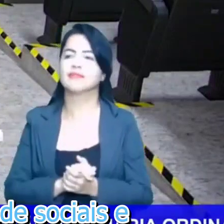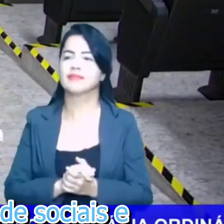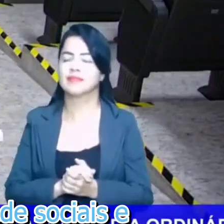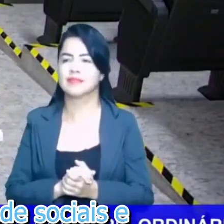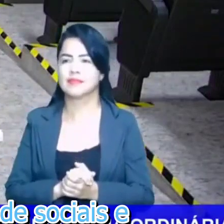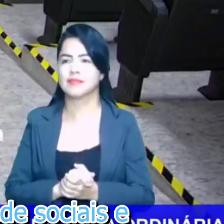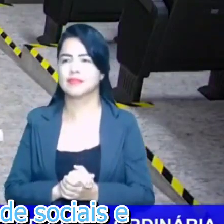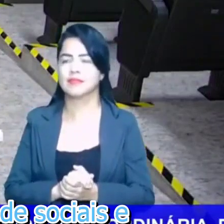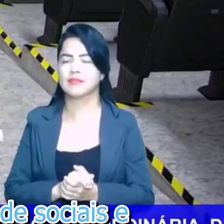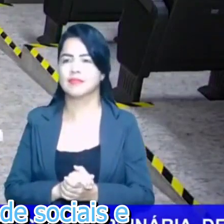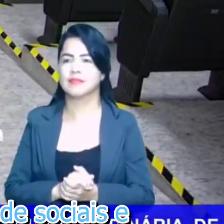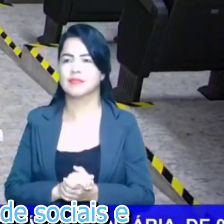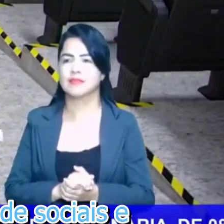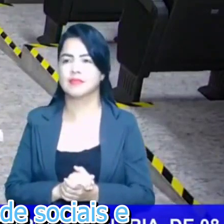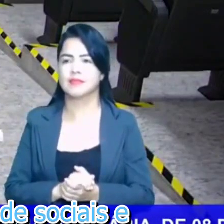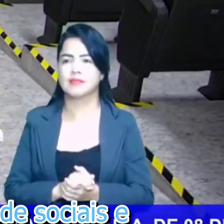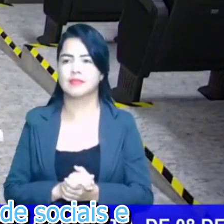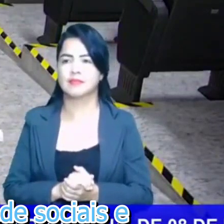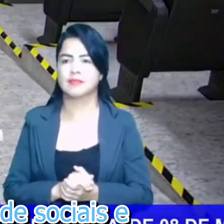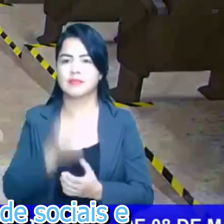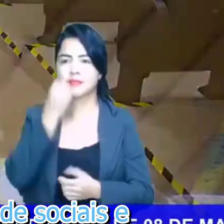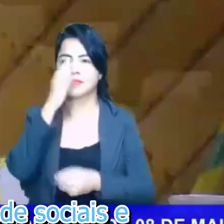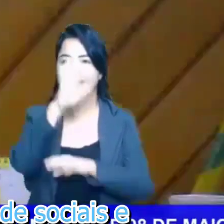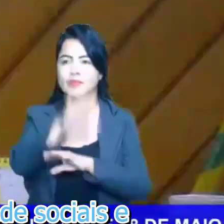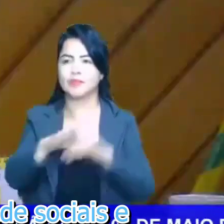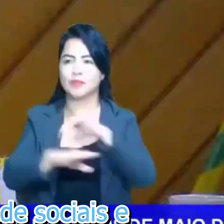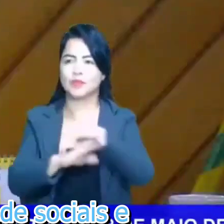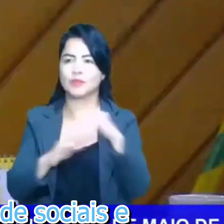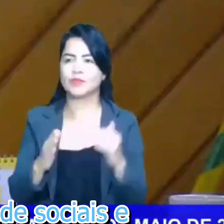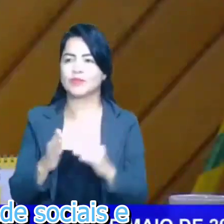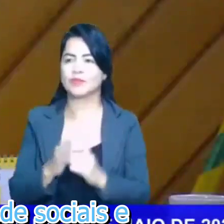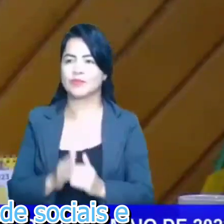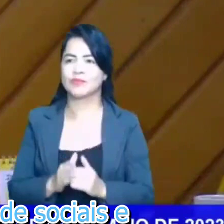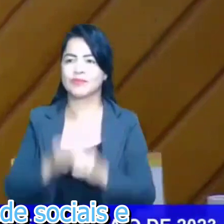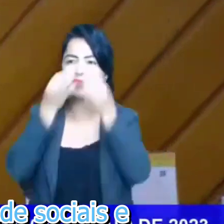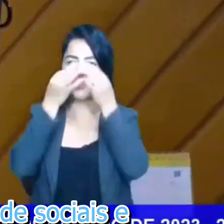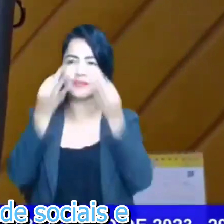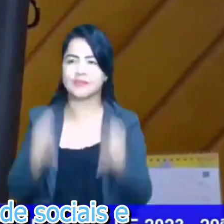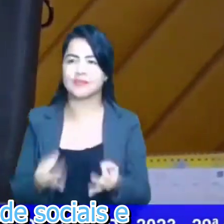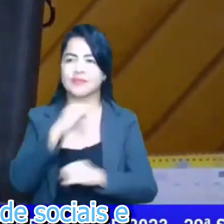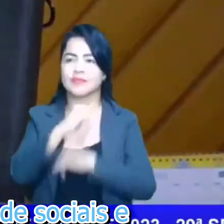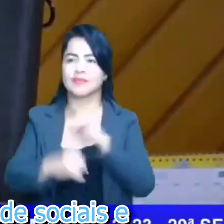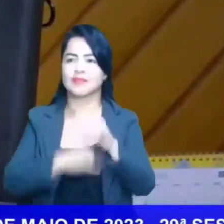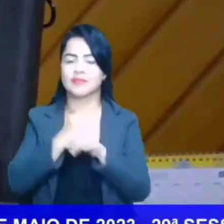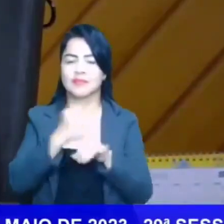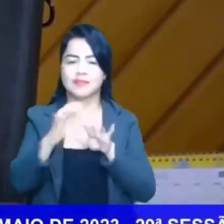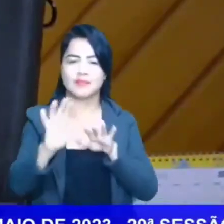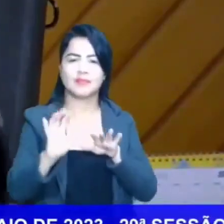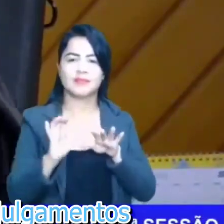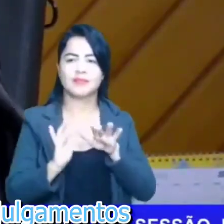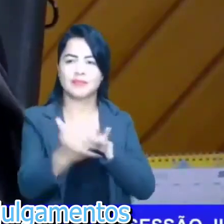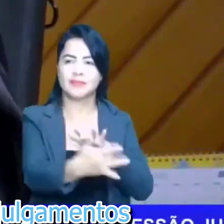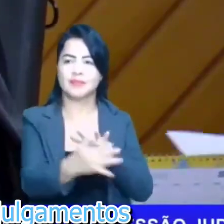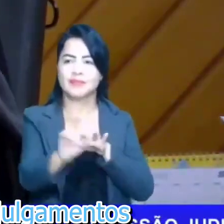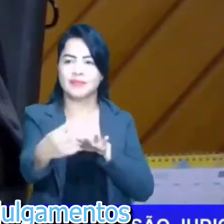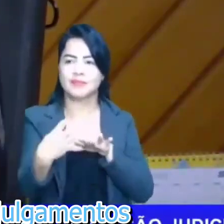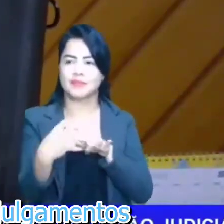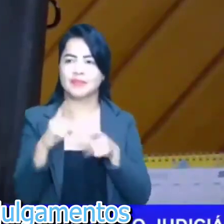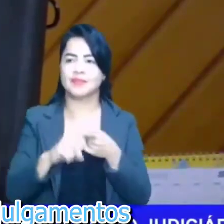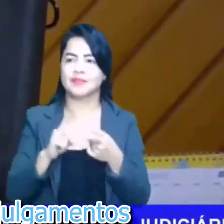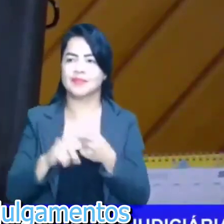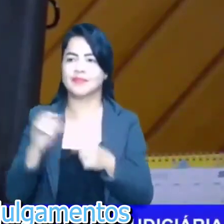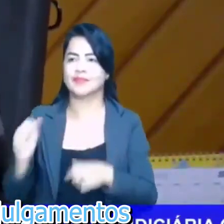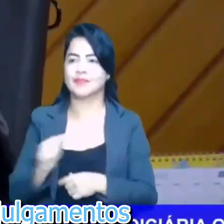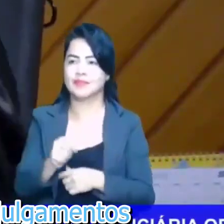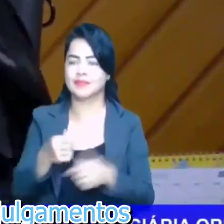Recording in progress. Boa tarde a todas e a todos a sua que mesa, nos acompanham desembargador pelas redes João sociais Lages, vestindo sua toga, e presencialmente,